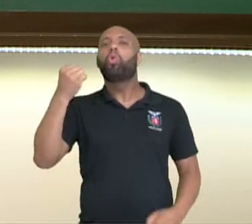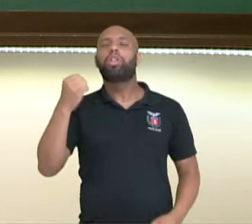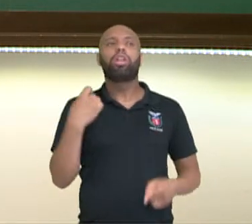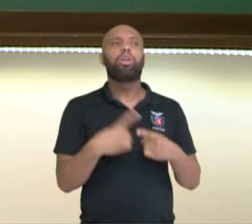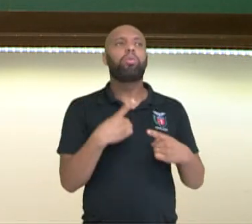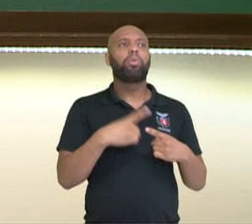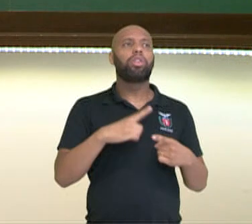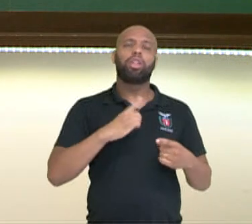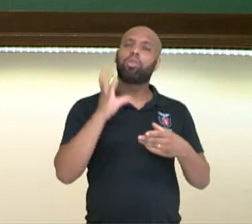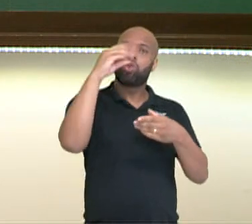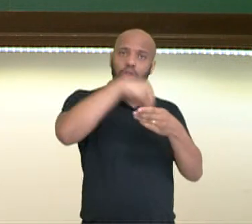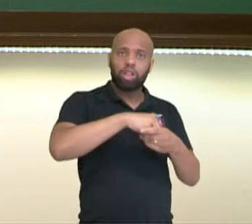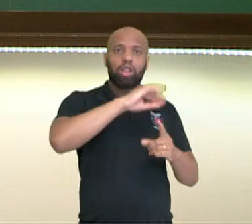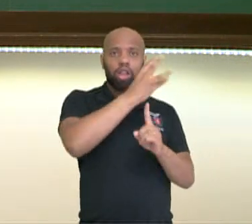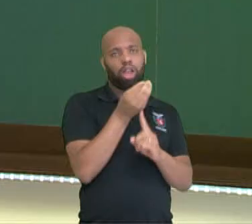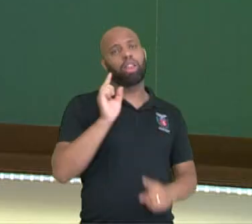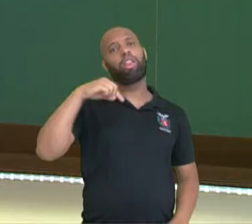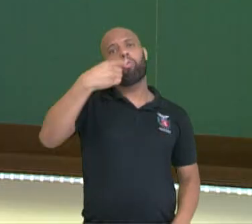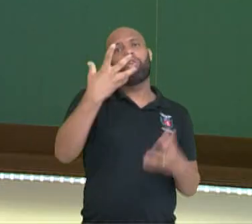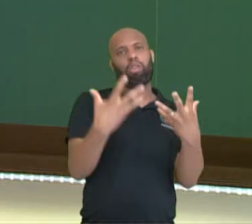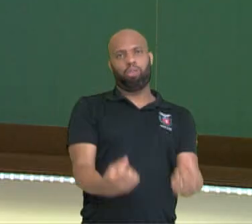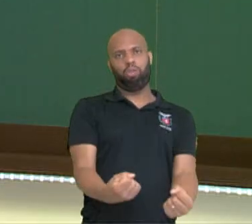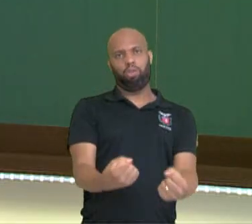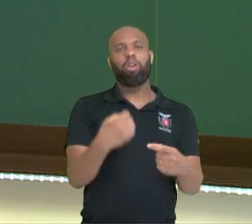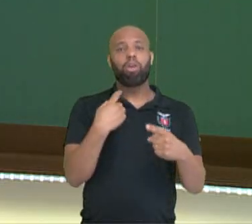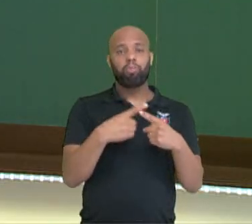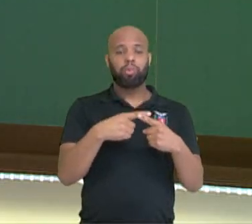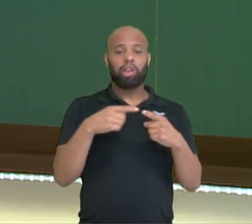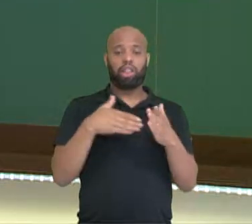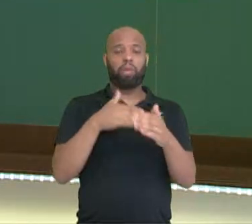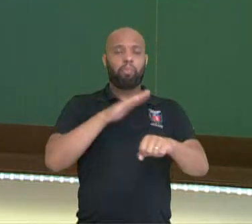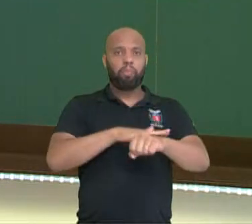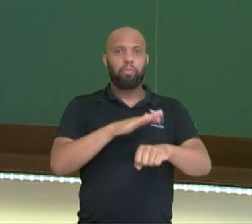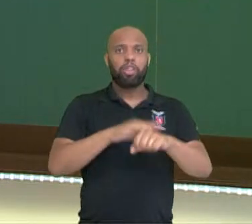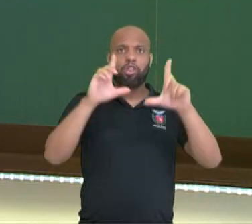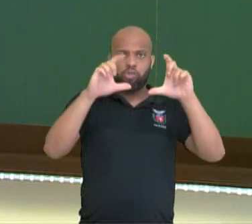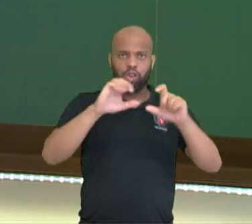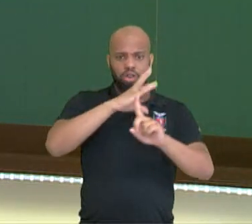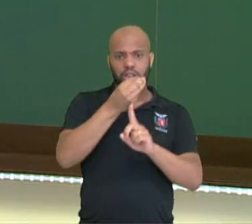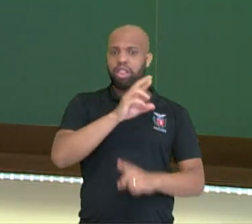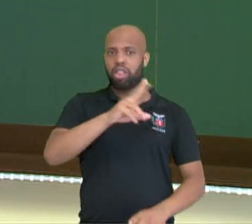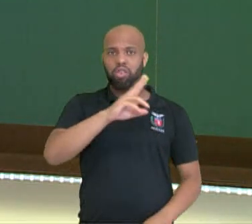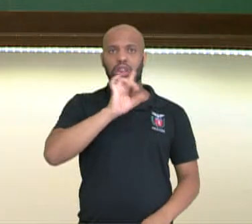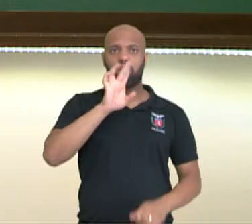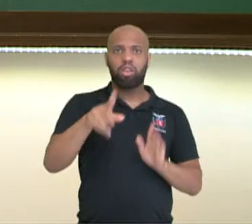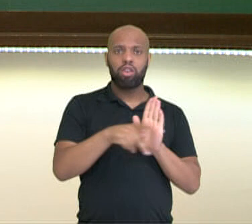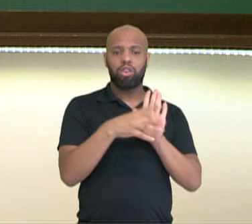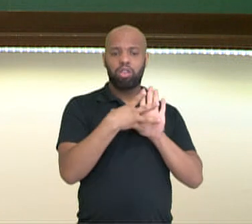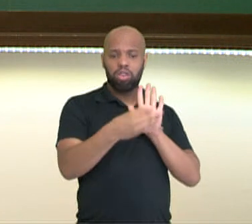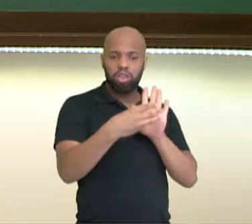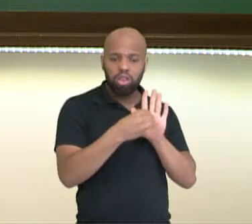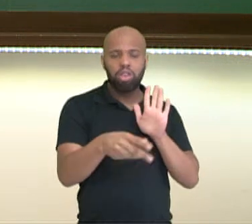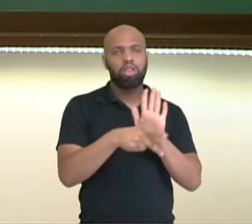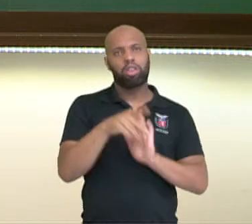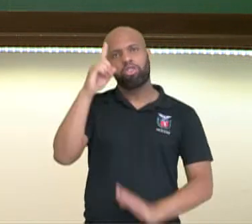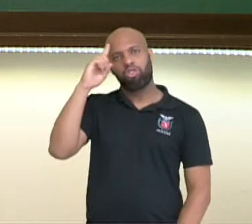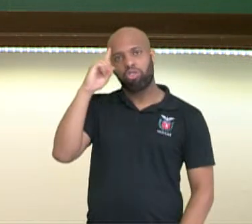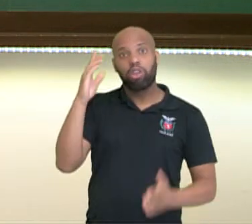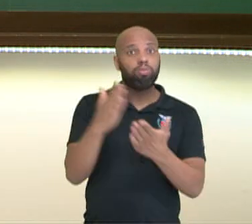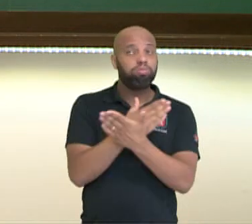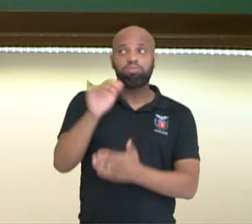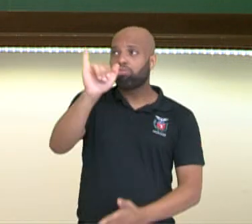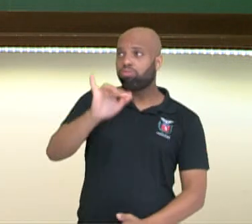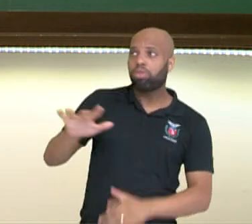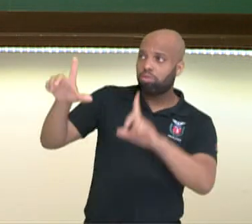só foi incorporada depois, né, pessoal? Porque até então eles falavam que a fotografia não era uma arte, era só uma reprodução do cotidiano de alguma